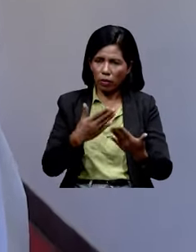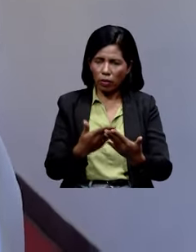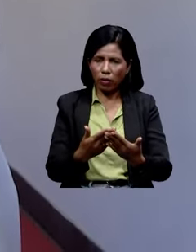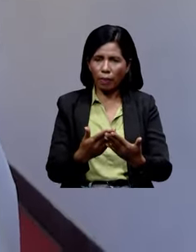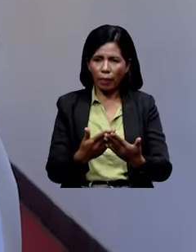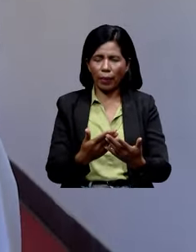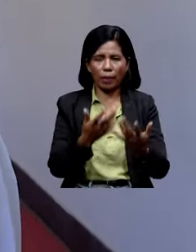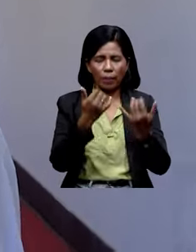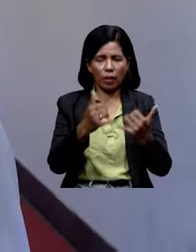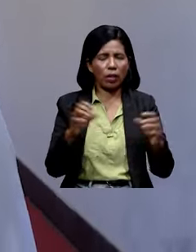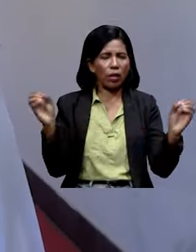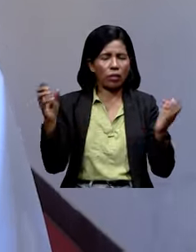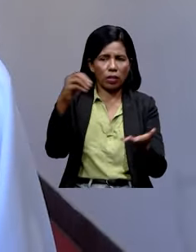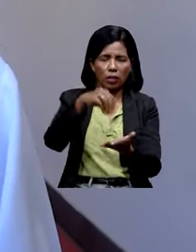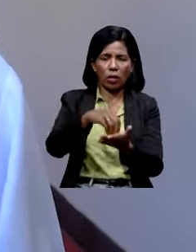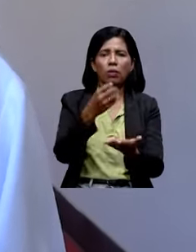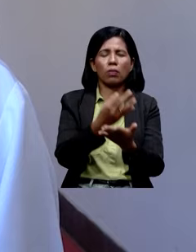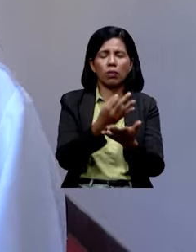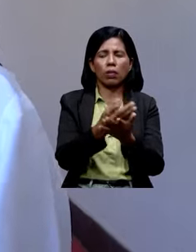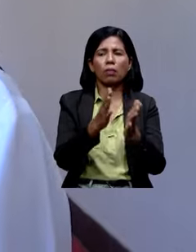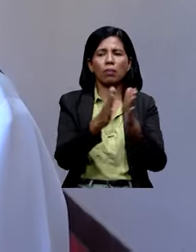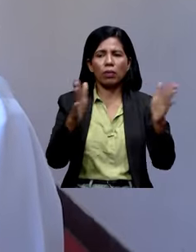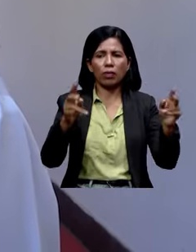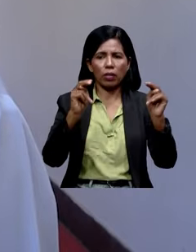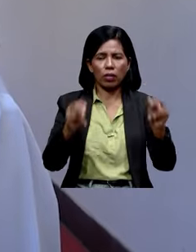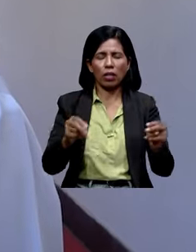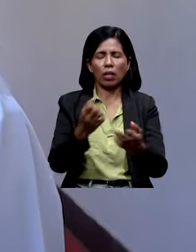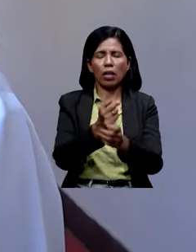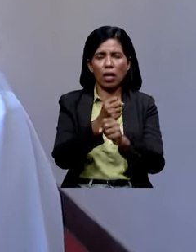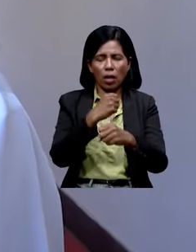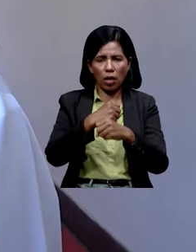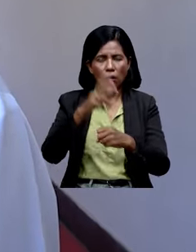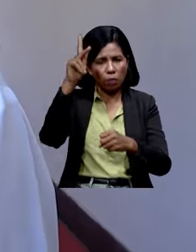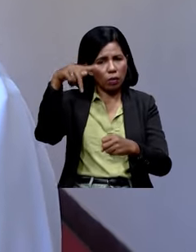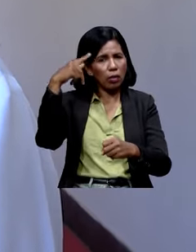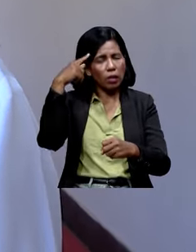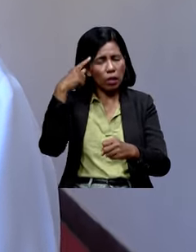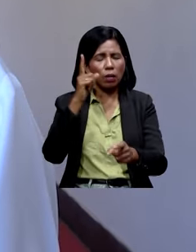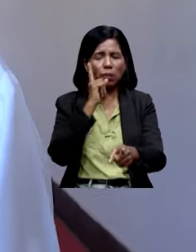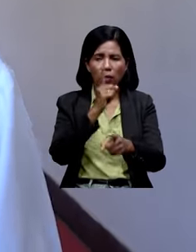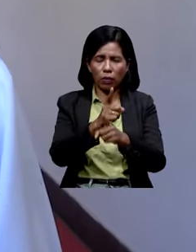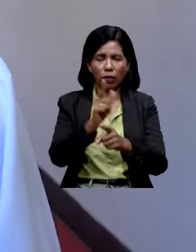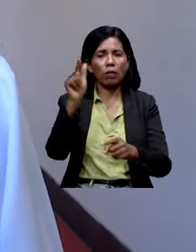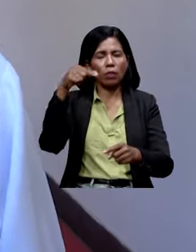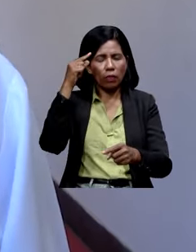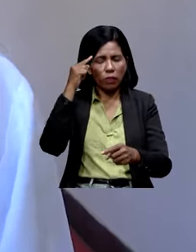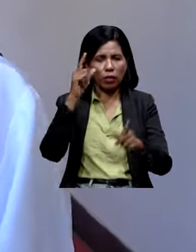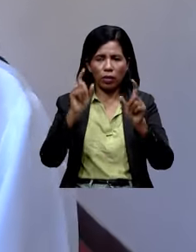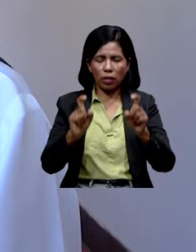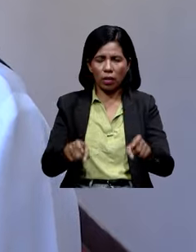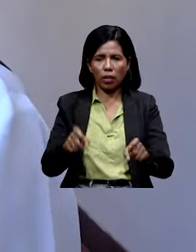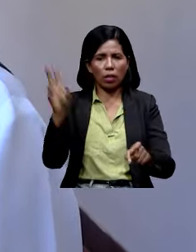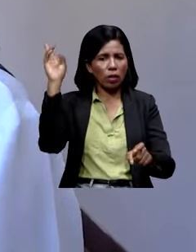nem que lá o Estado deite o sambot, tem que a política na bela loja. O governo tem que